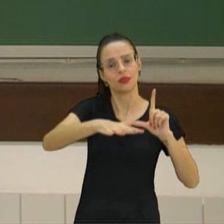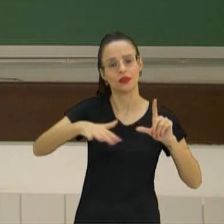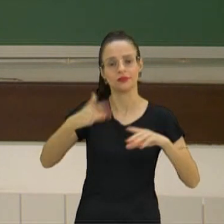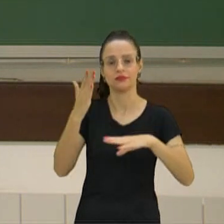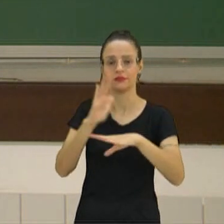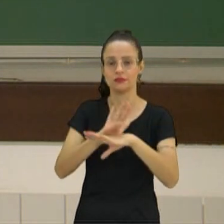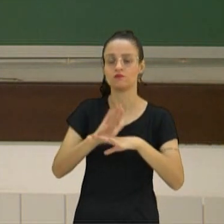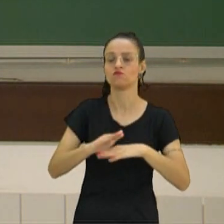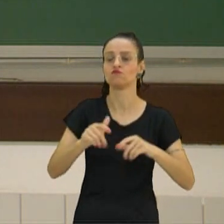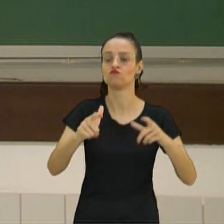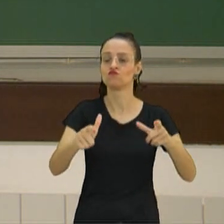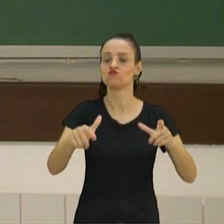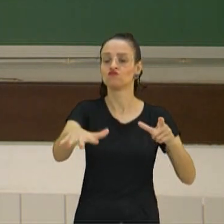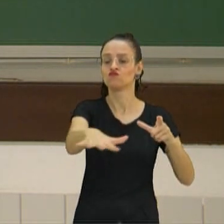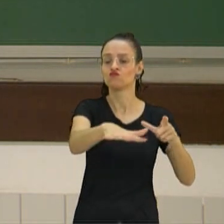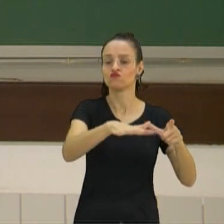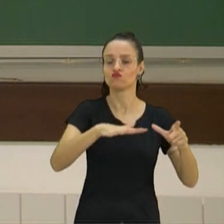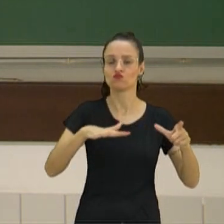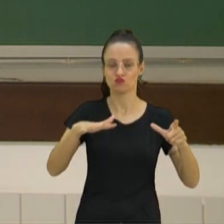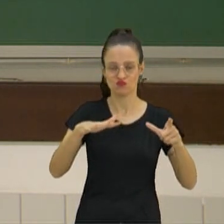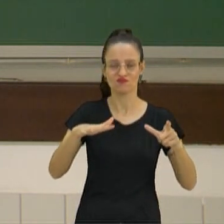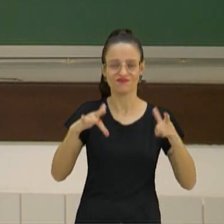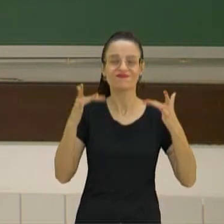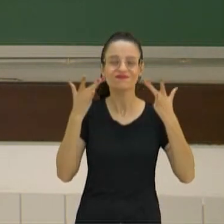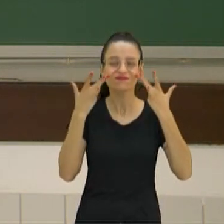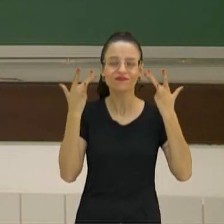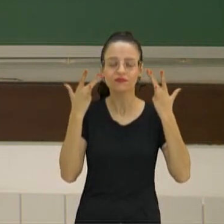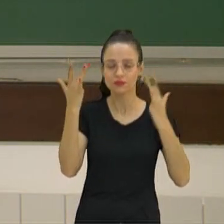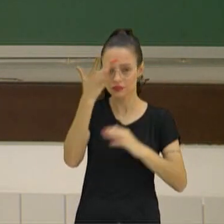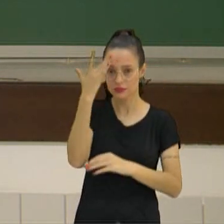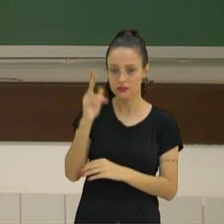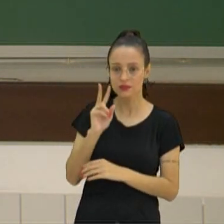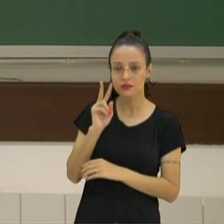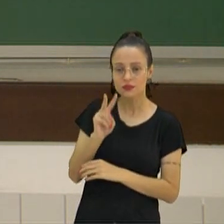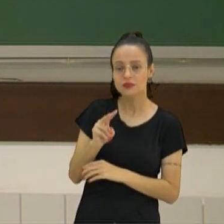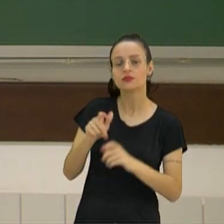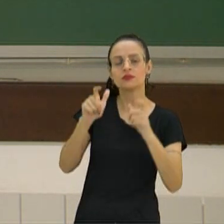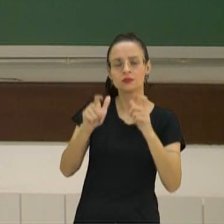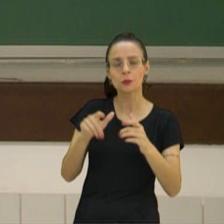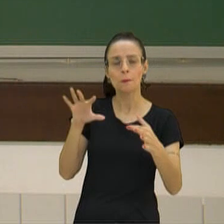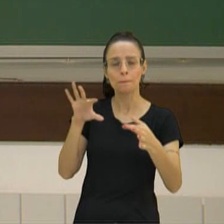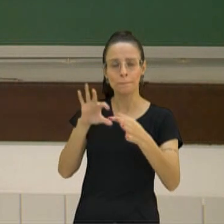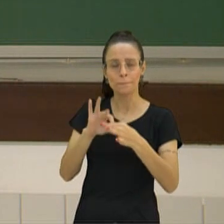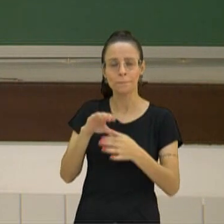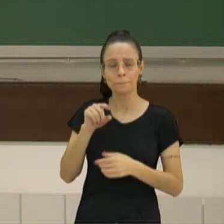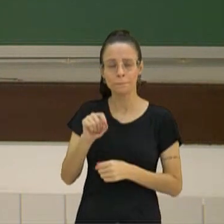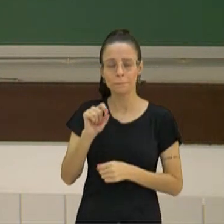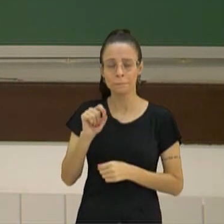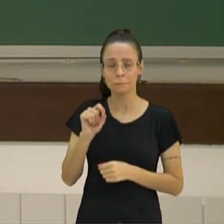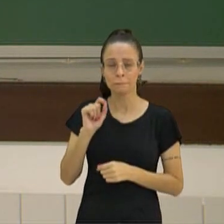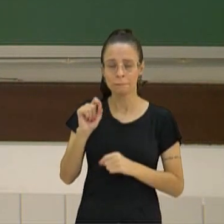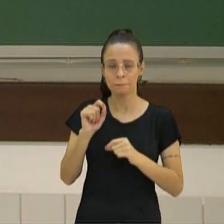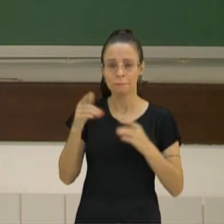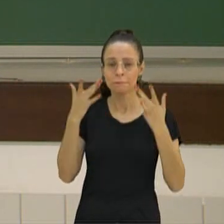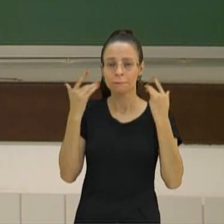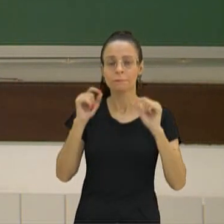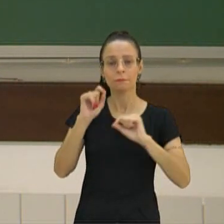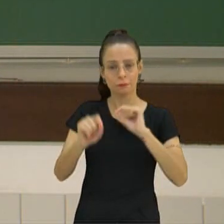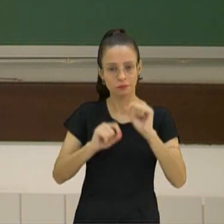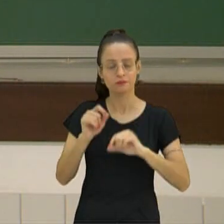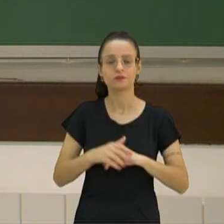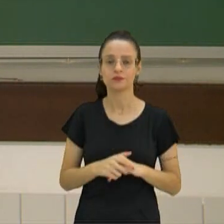a ambientar a peça, transportar o público do teatro para aquele daquele ambiente onde a peça está